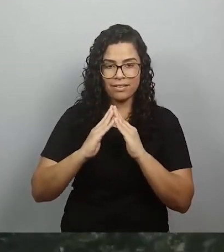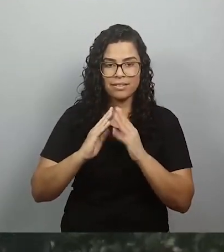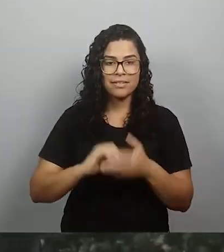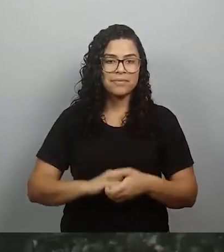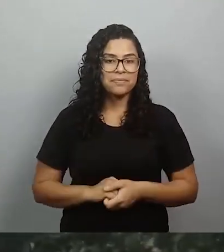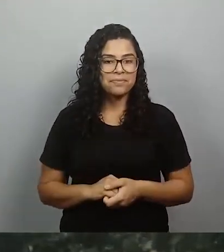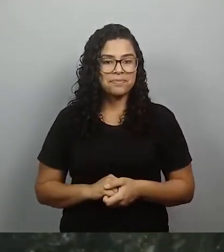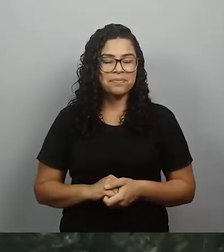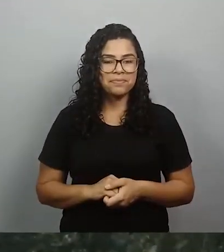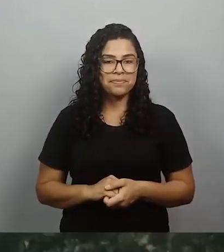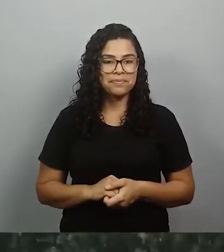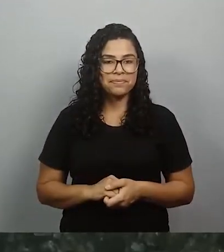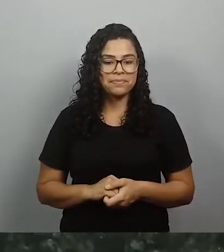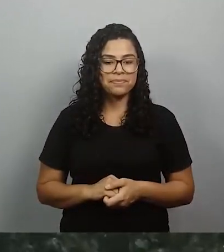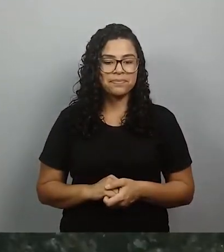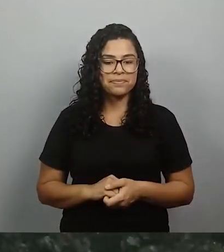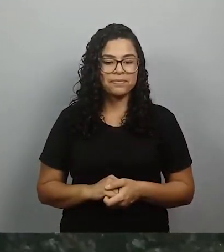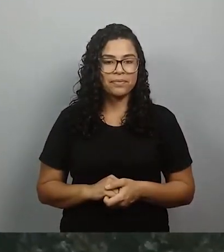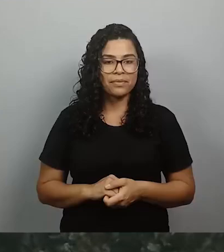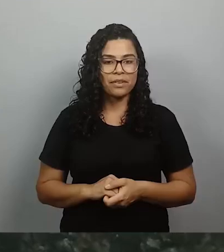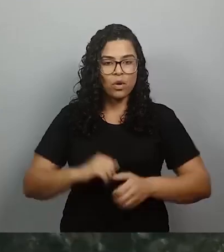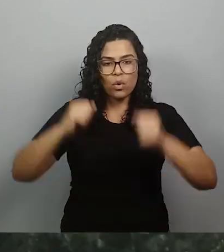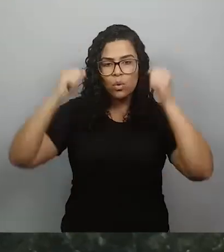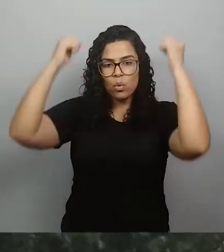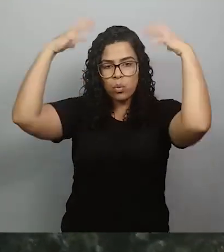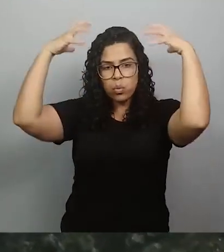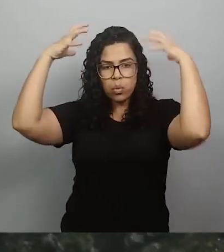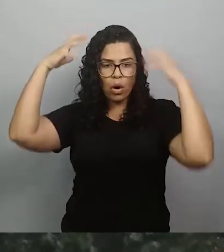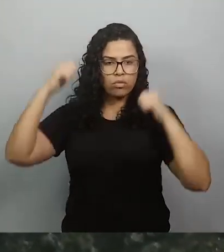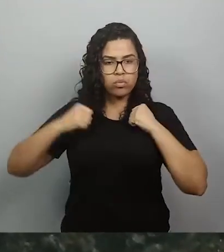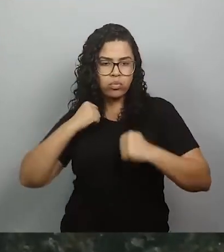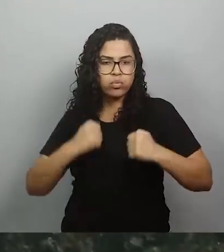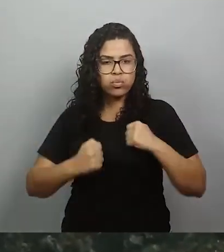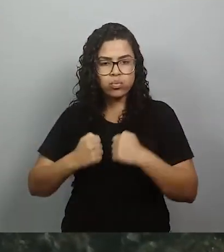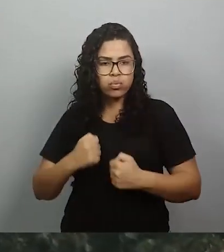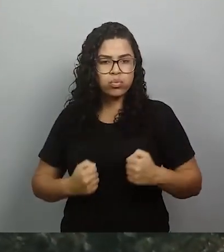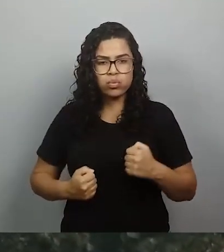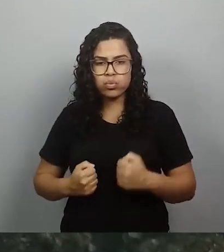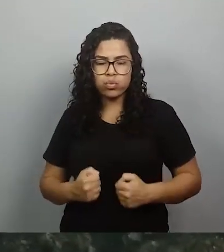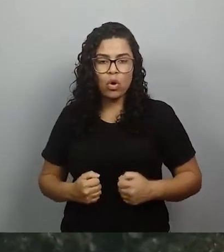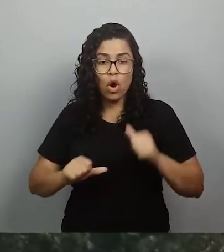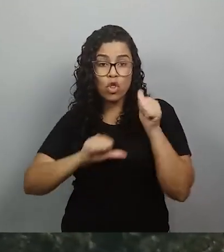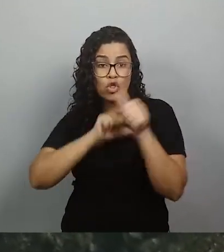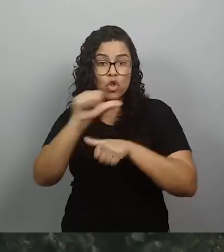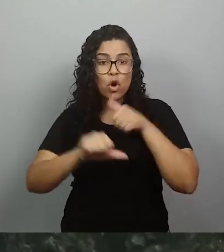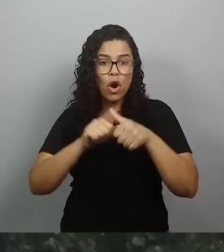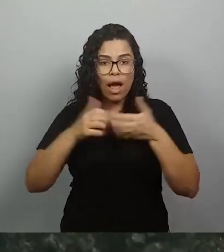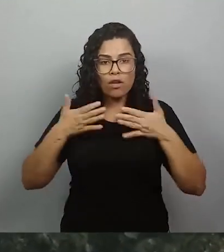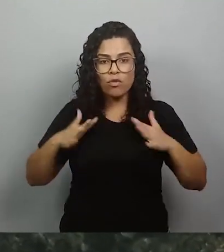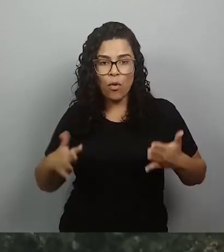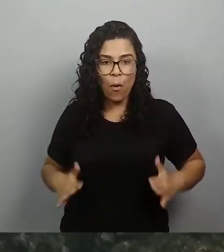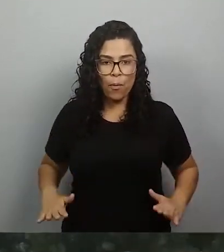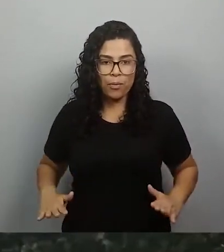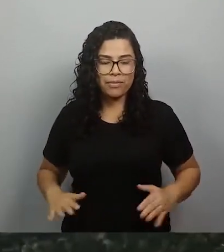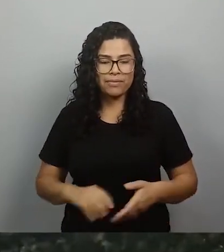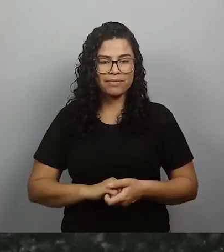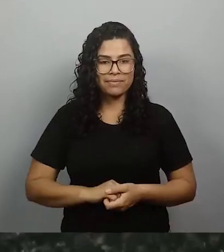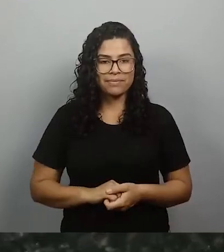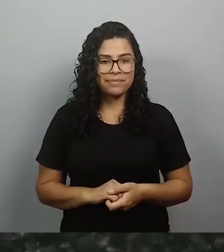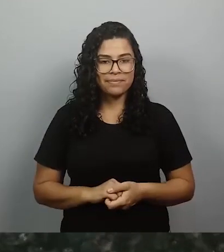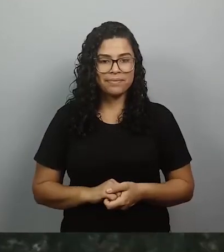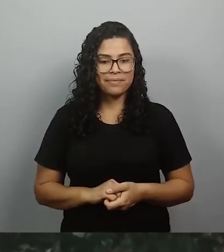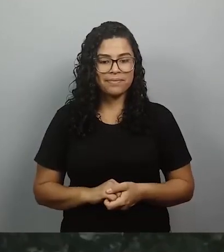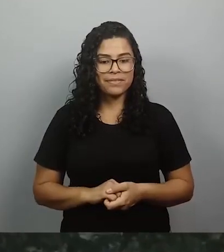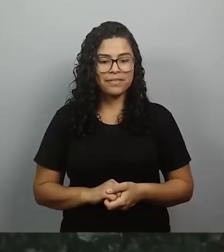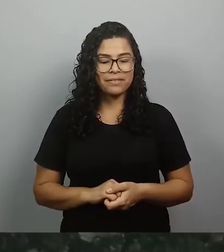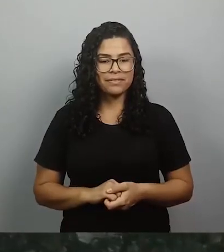para casa, tomar banho e trocar de roupa.